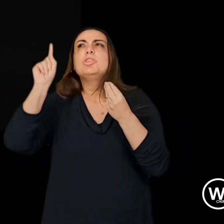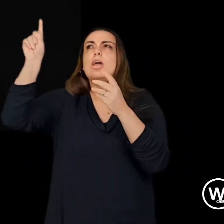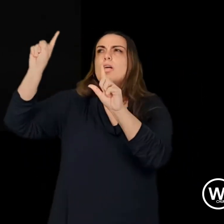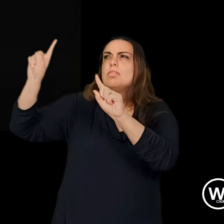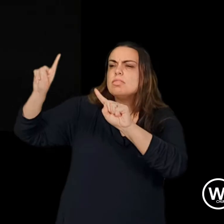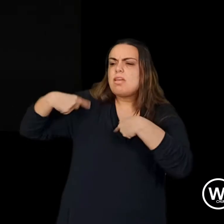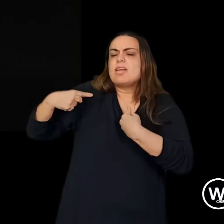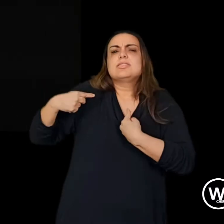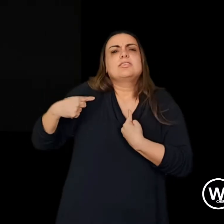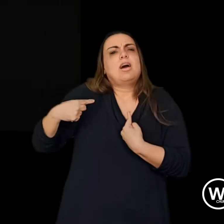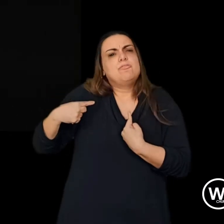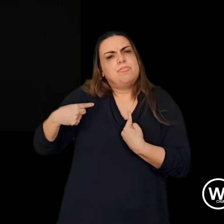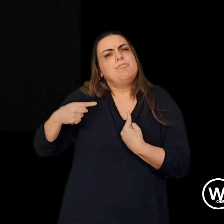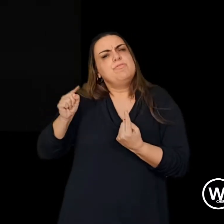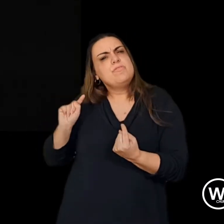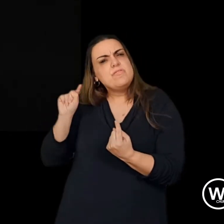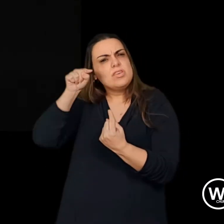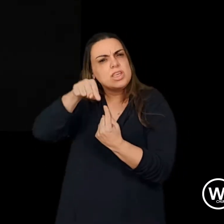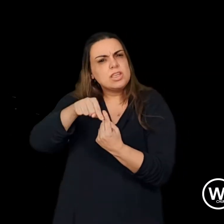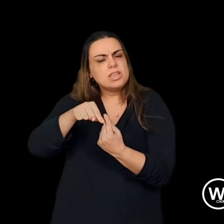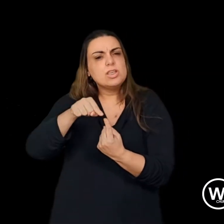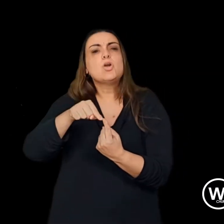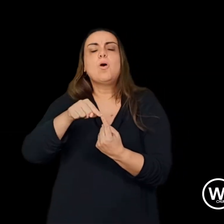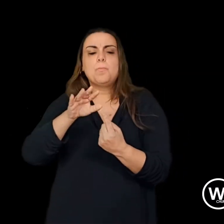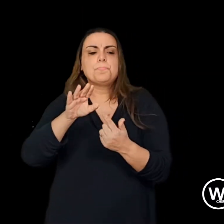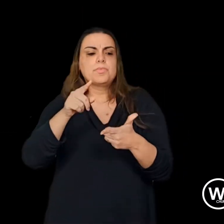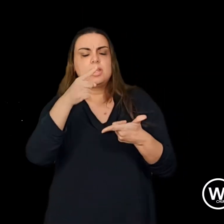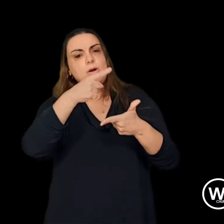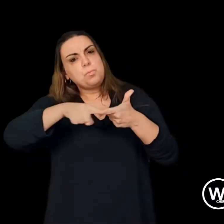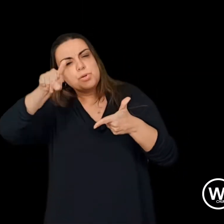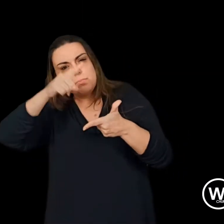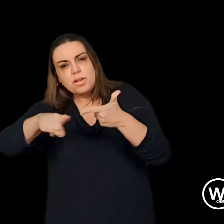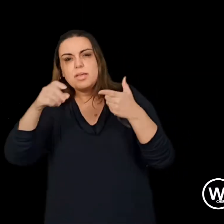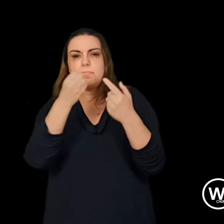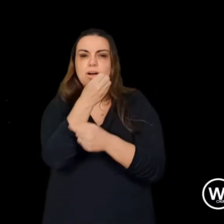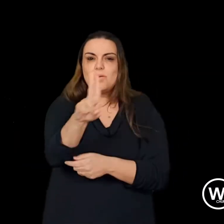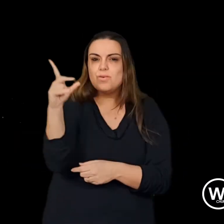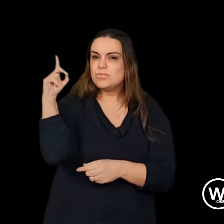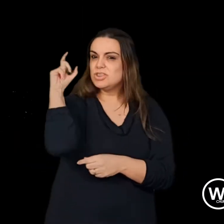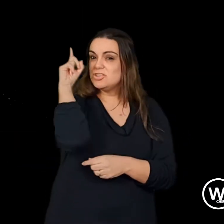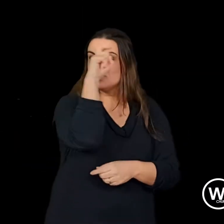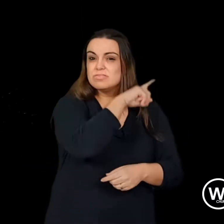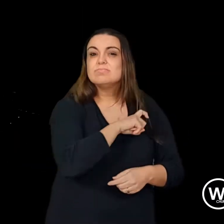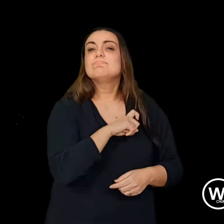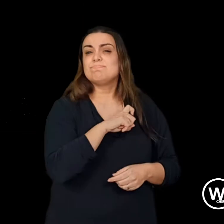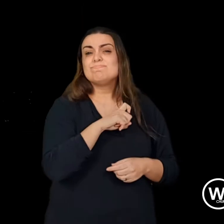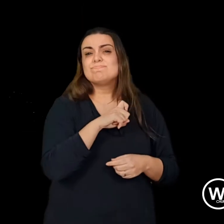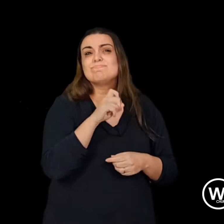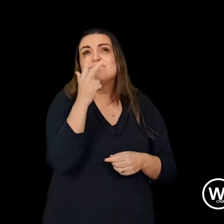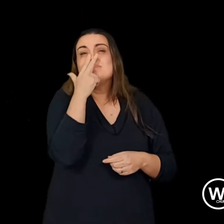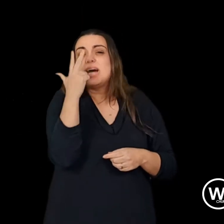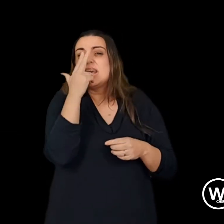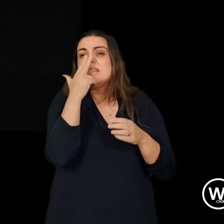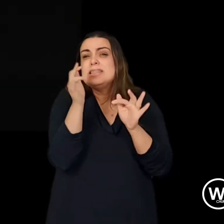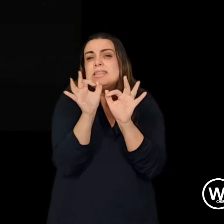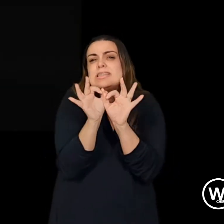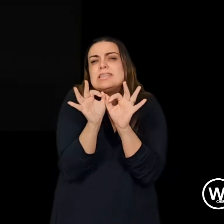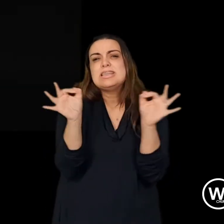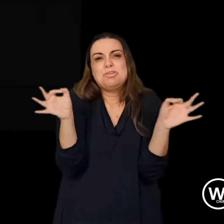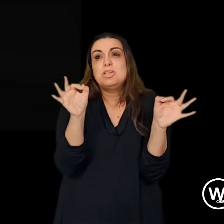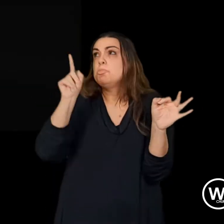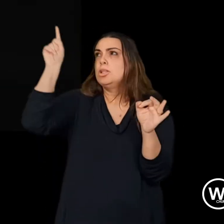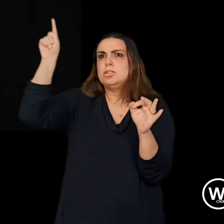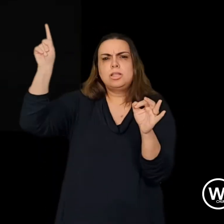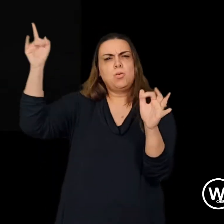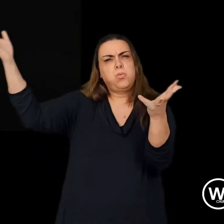você, os nossos problemas ou as nossas dificuldades se tornam pequenos, mediante a grandeza